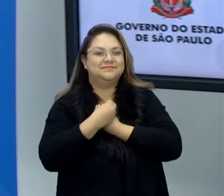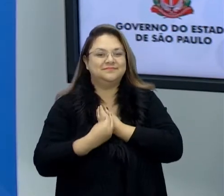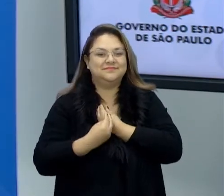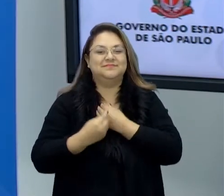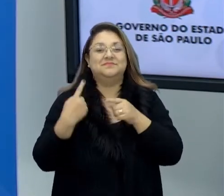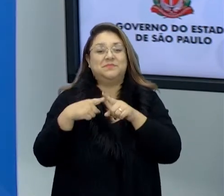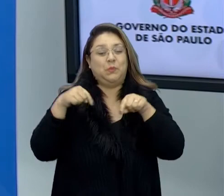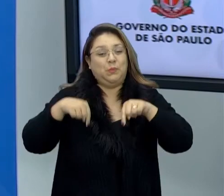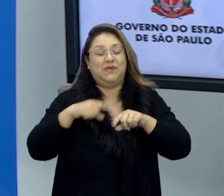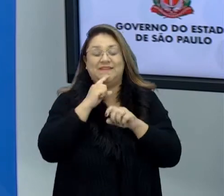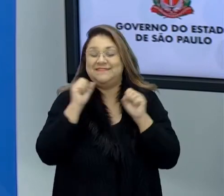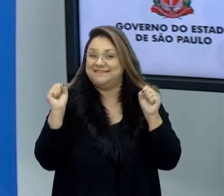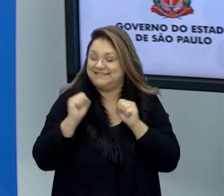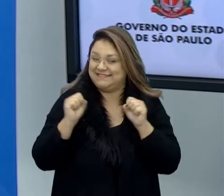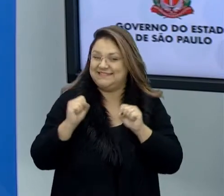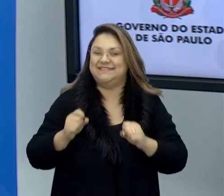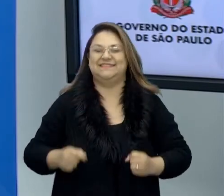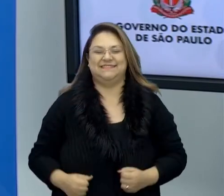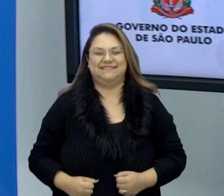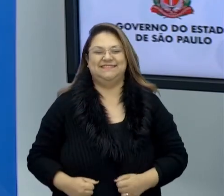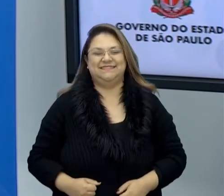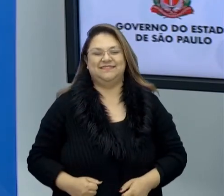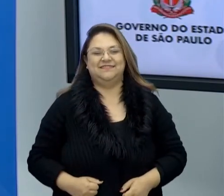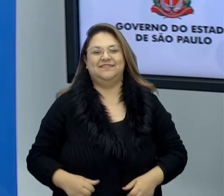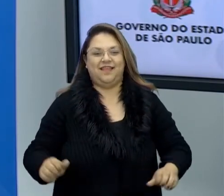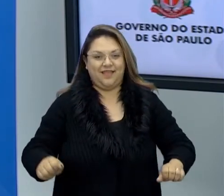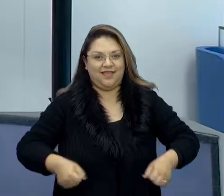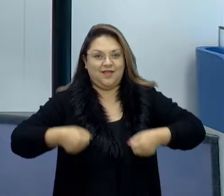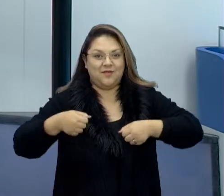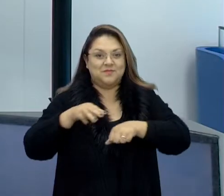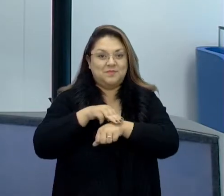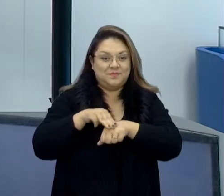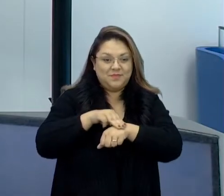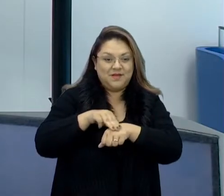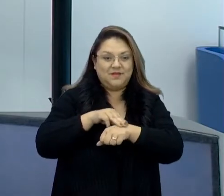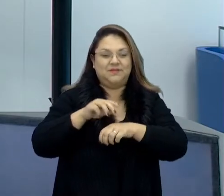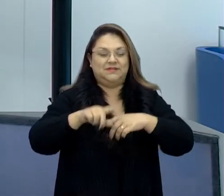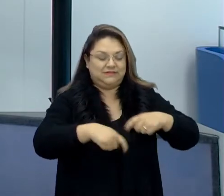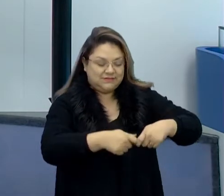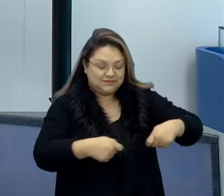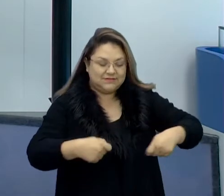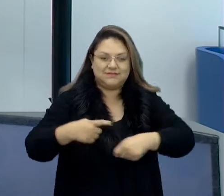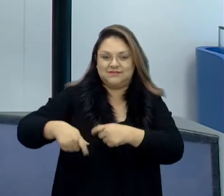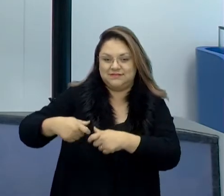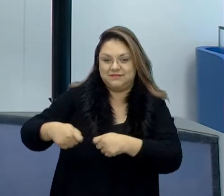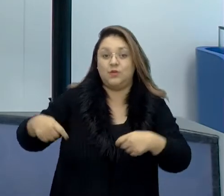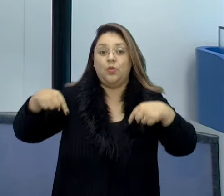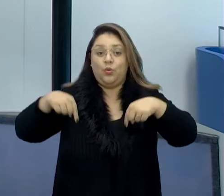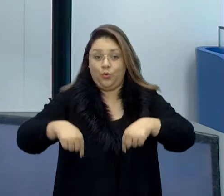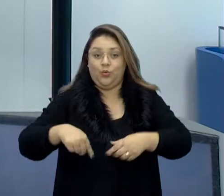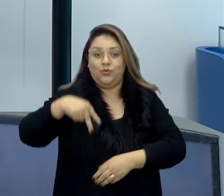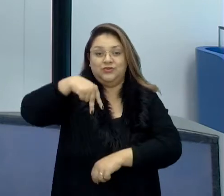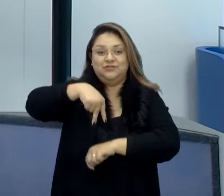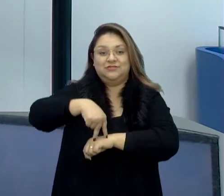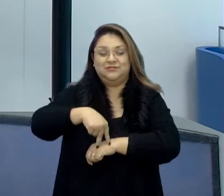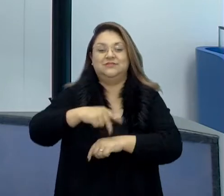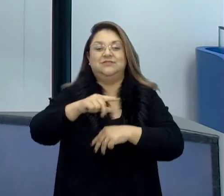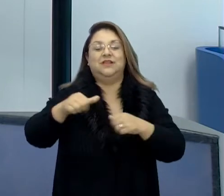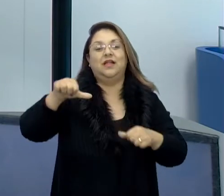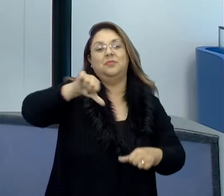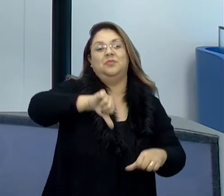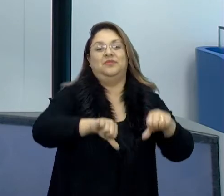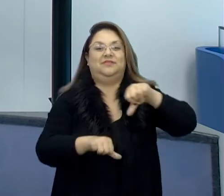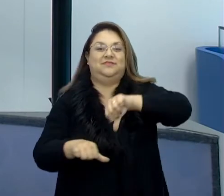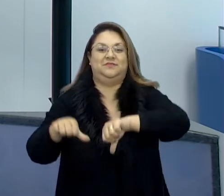pescoço, porque hoje tá bem frio, né? Calça marrom, tênis e estou aqui no laboratório aqui do estúdio,